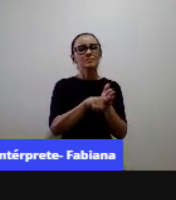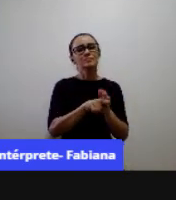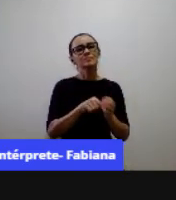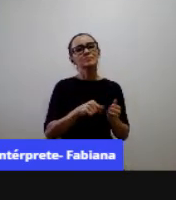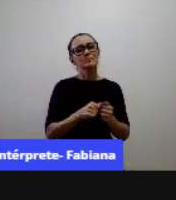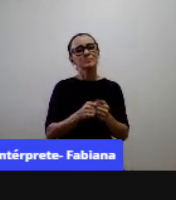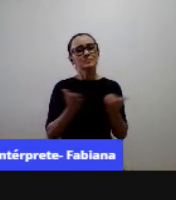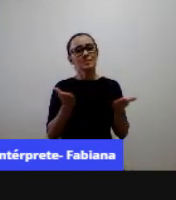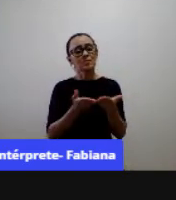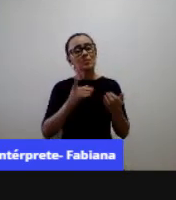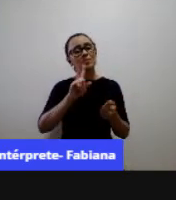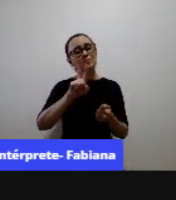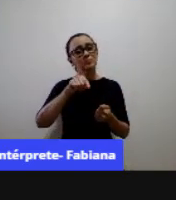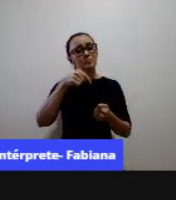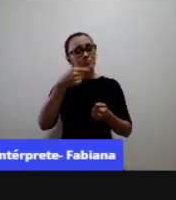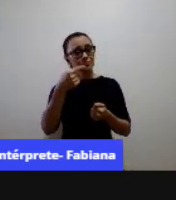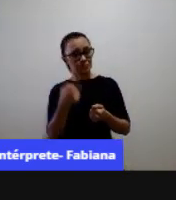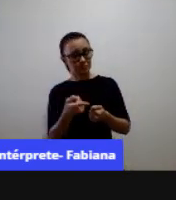né?